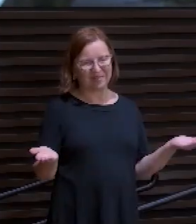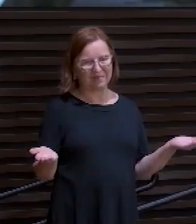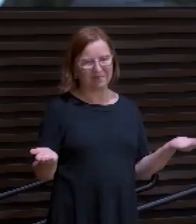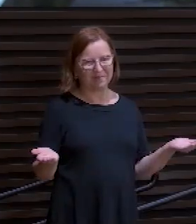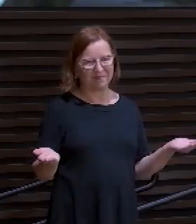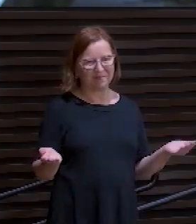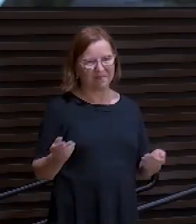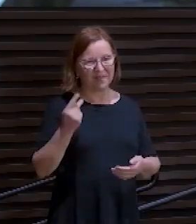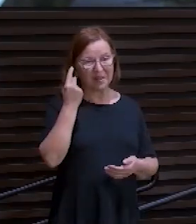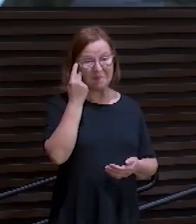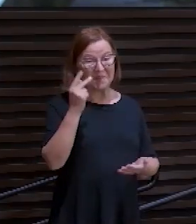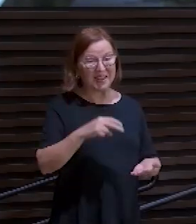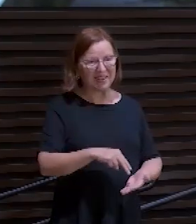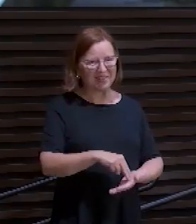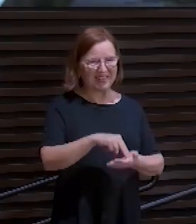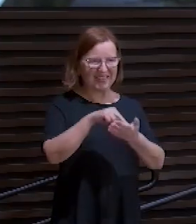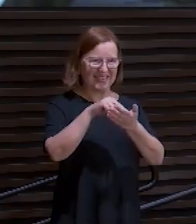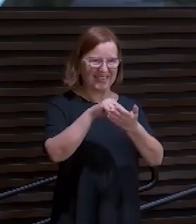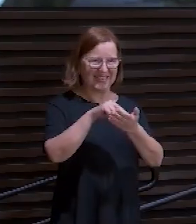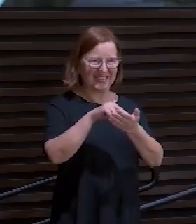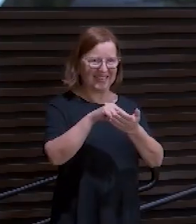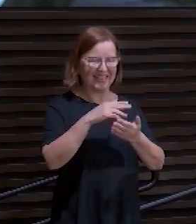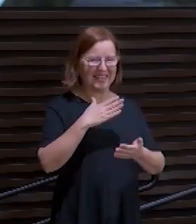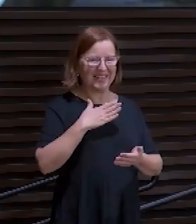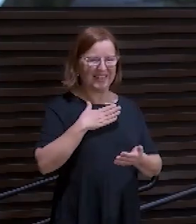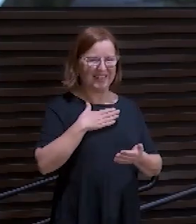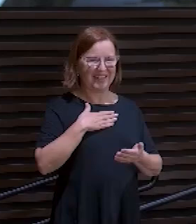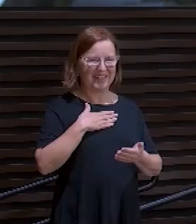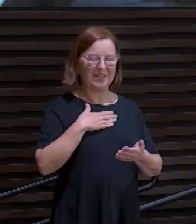É para sustentar a minha casa.